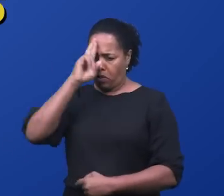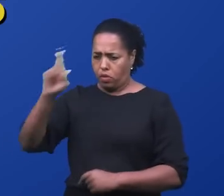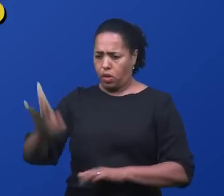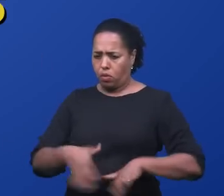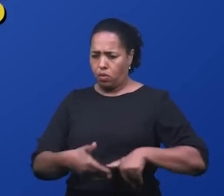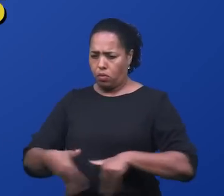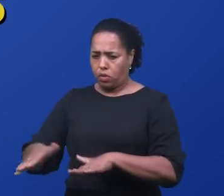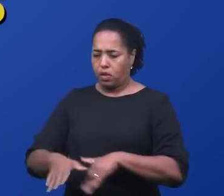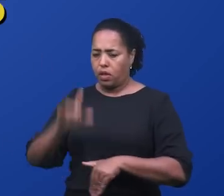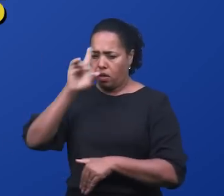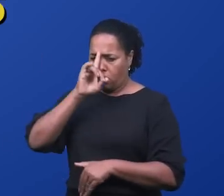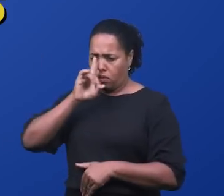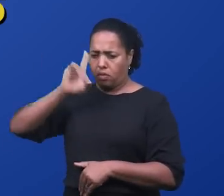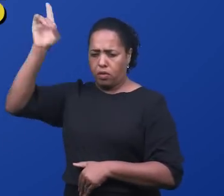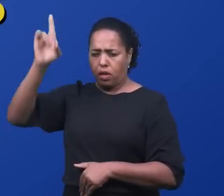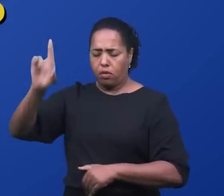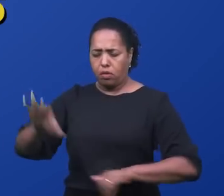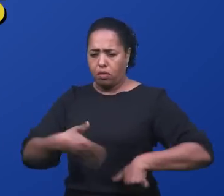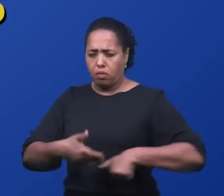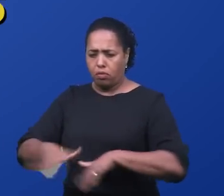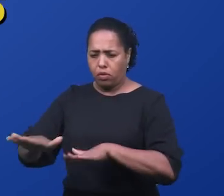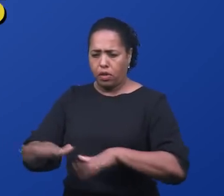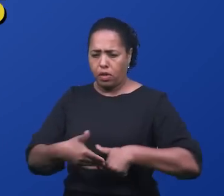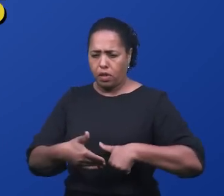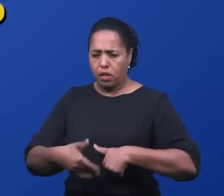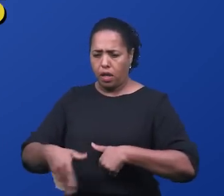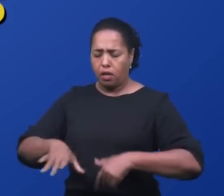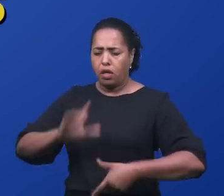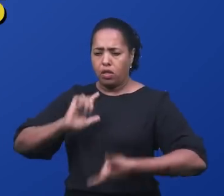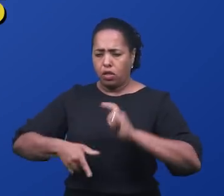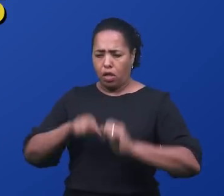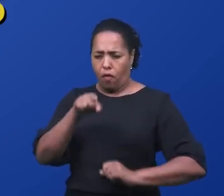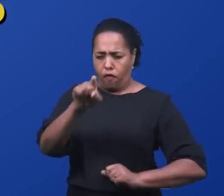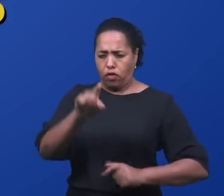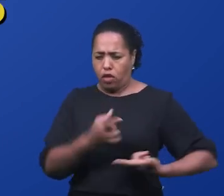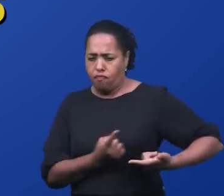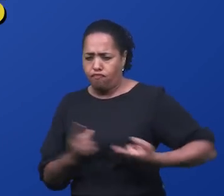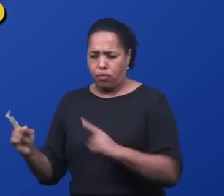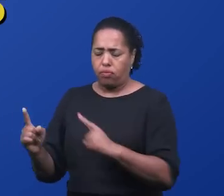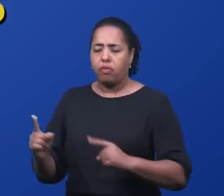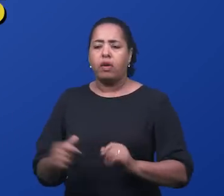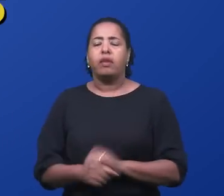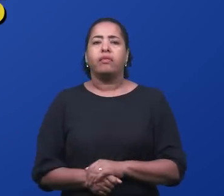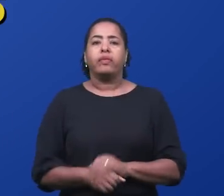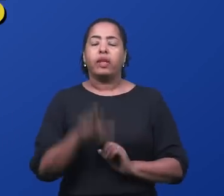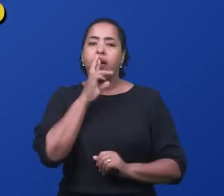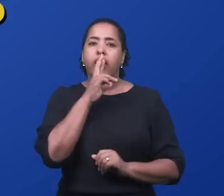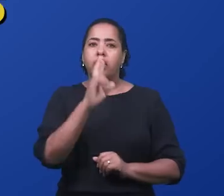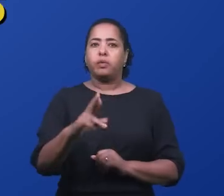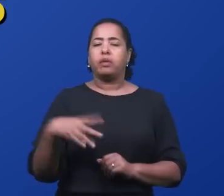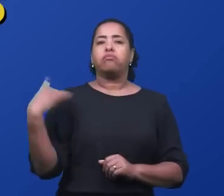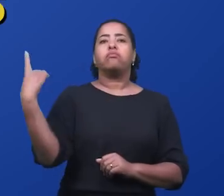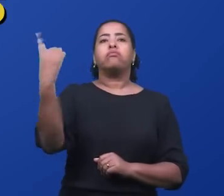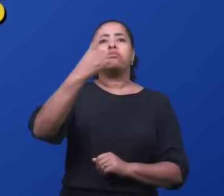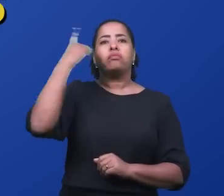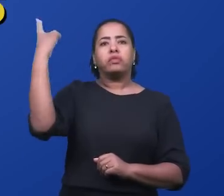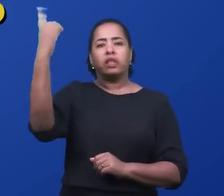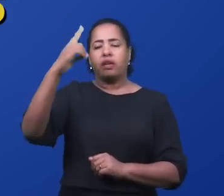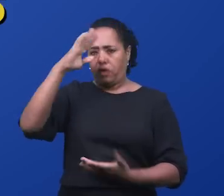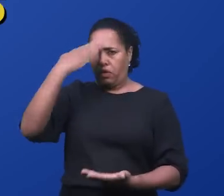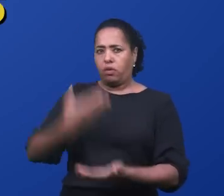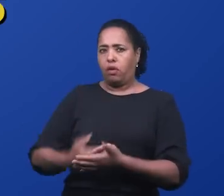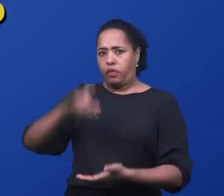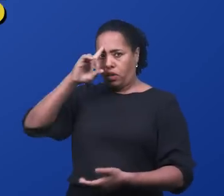nome do Senhor dos Exércitos, o Deus dos Exércitos de Israel, a quem tens afrontado. A resposta é: